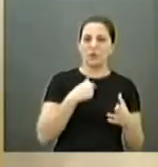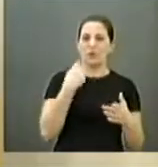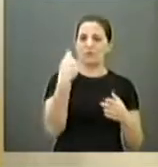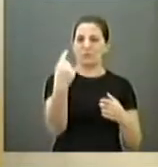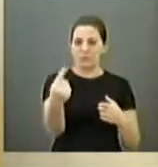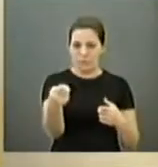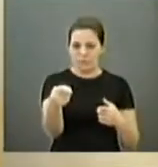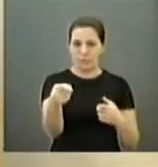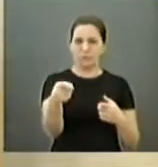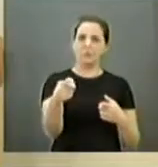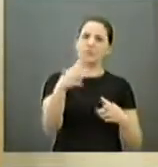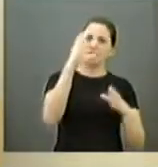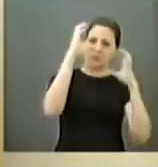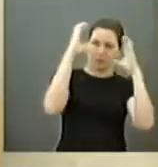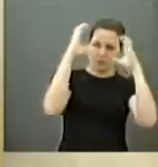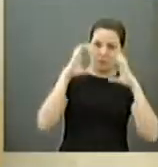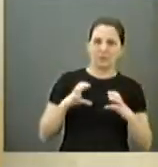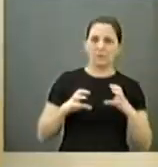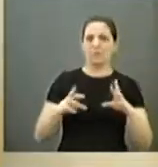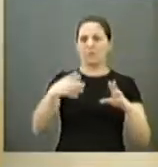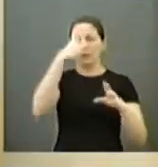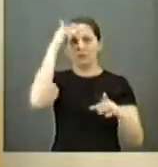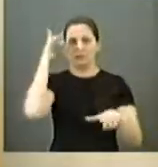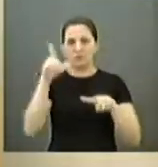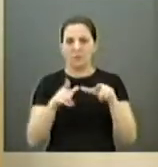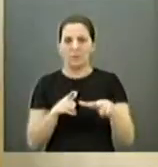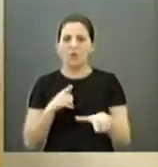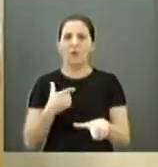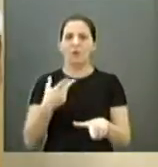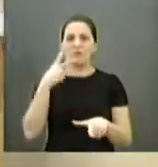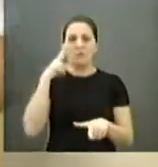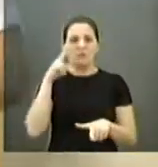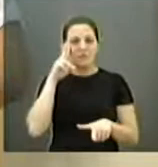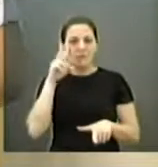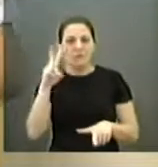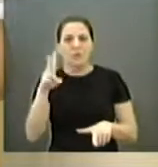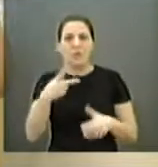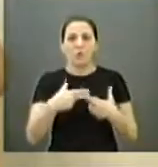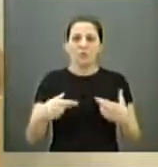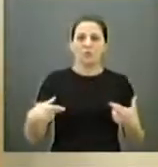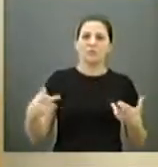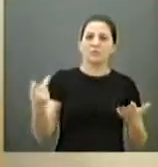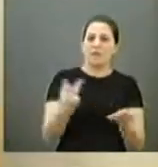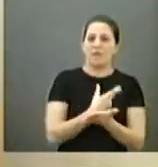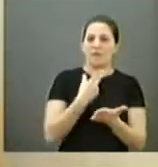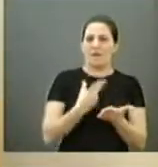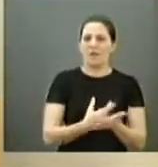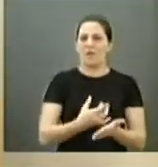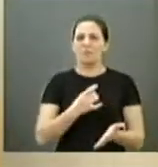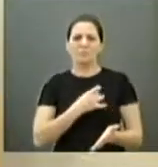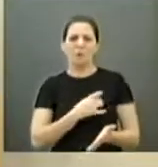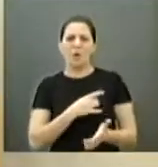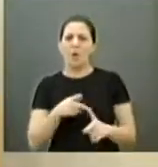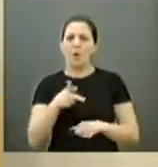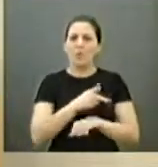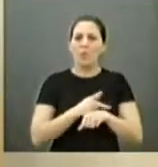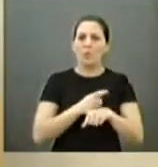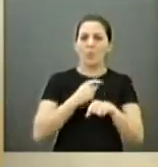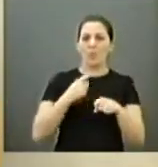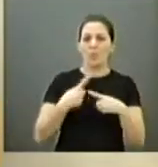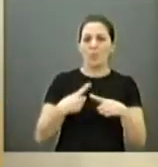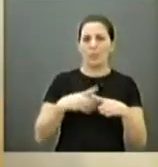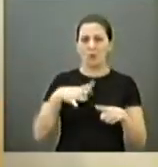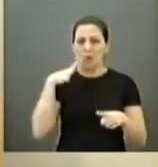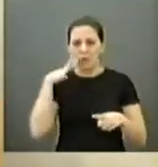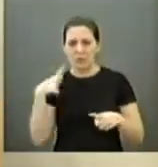cidadão, você que é funcionário, que vê ou que suspeita alguma coisa errada no serviço público de saúde, não tenha medo de se procurar, porque a denúncia que chega para